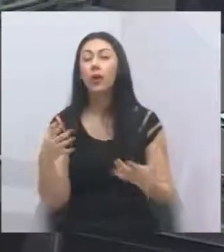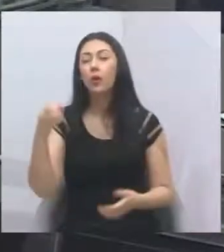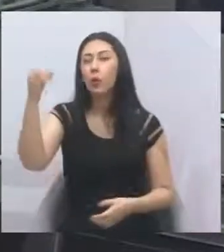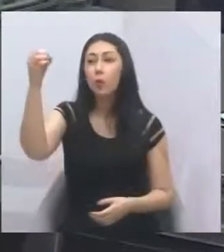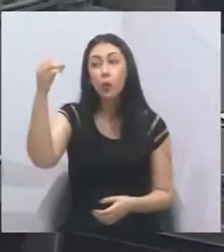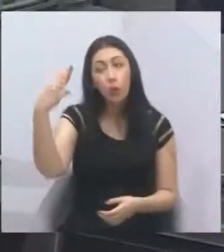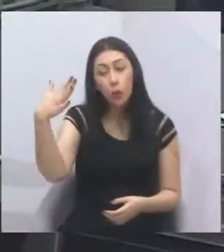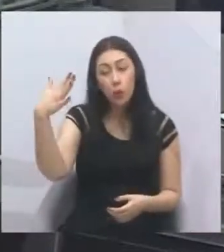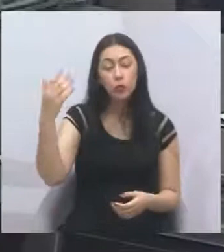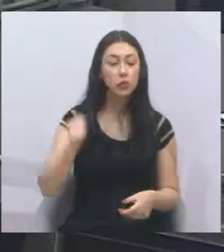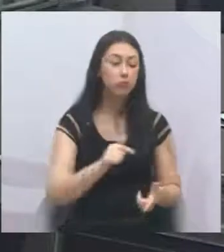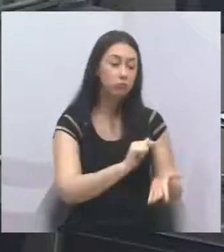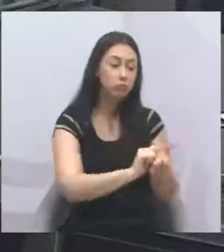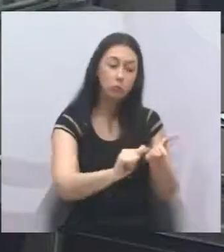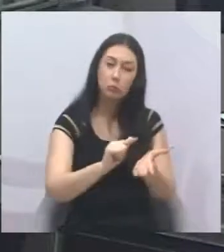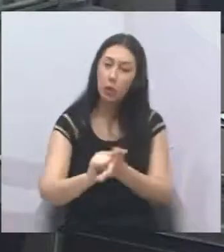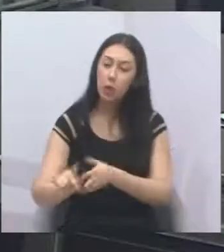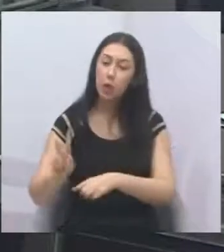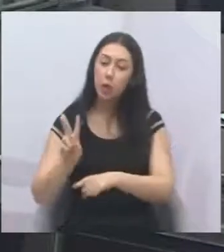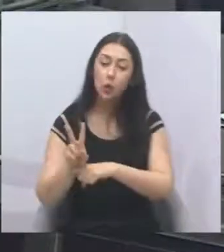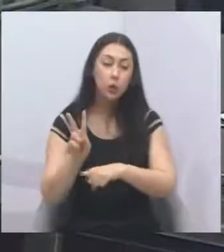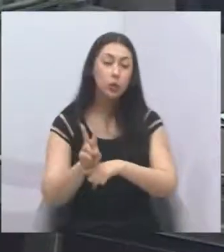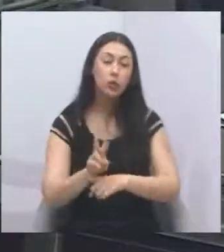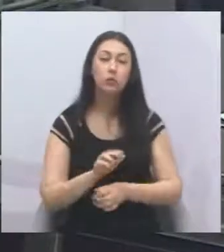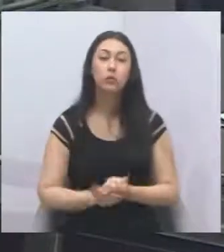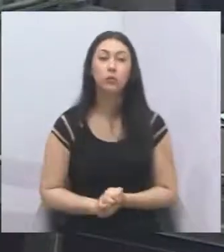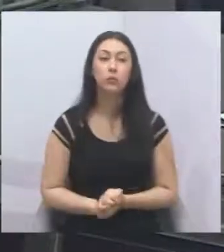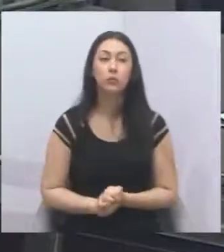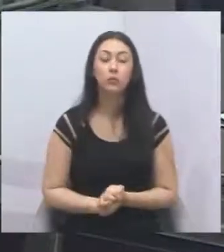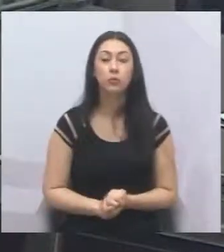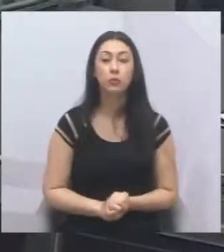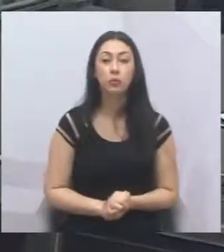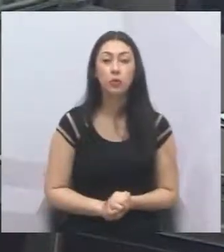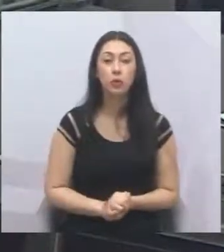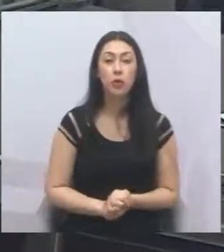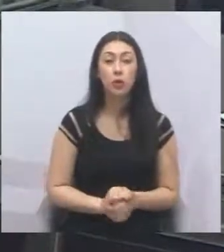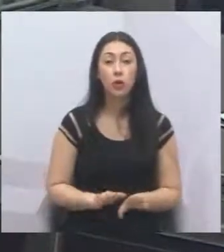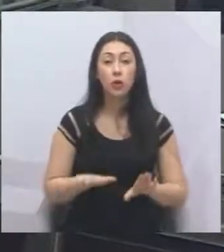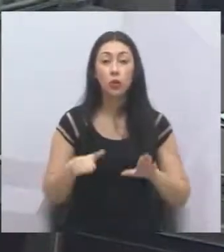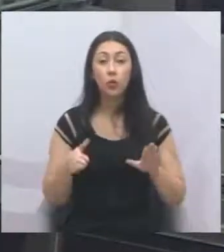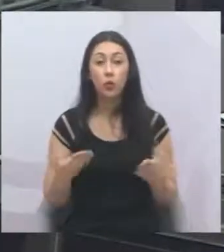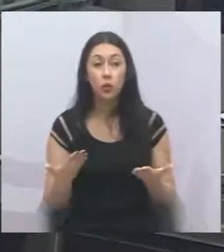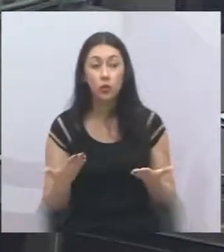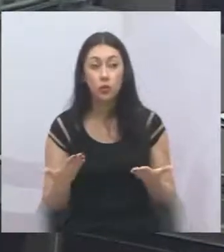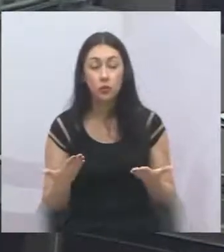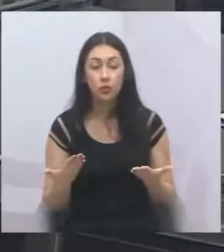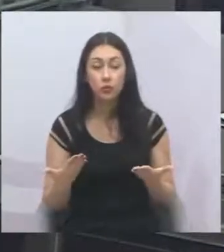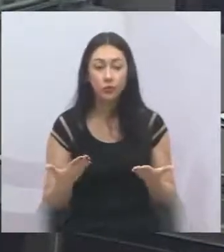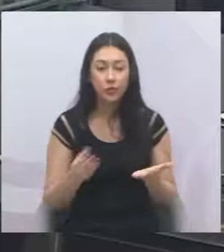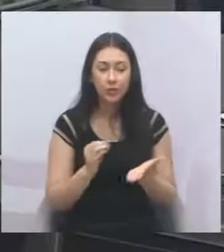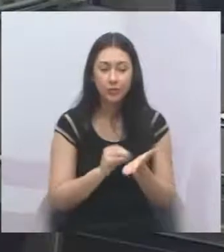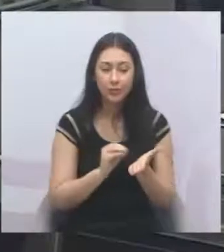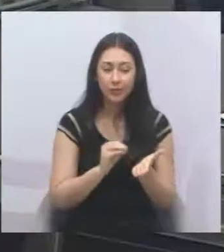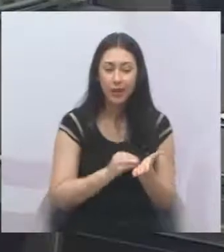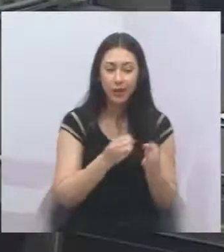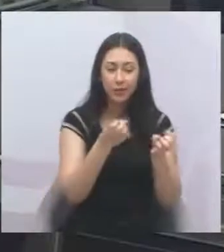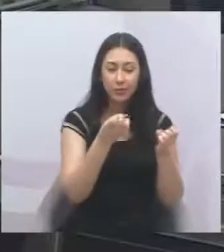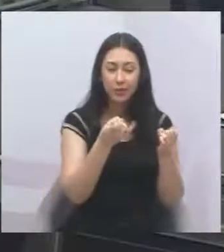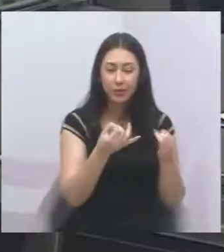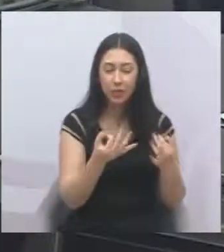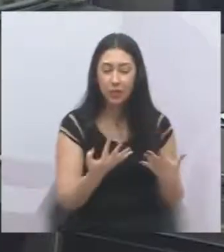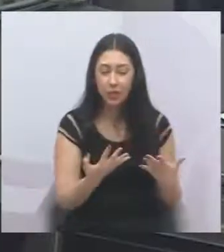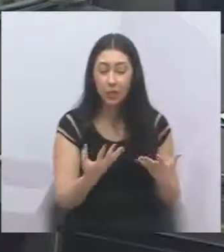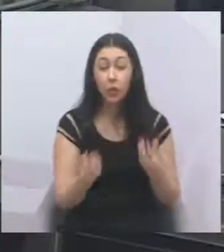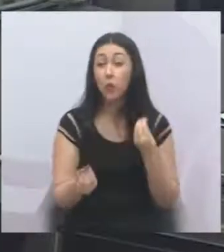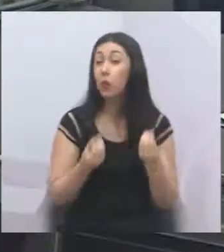limpeza, à conservação. Então, quando a gente não tem todos os elementos para poder fazer uma